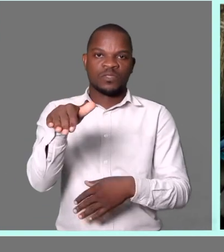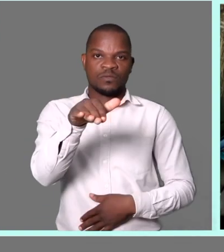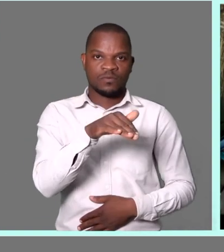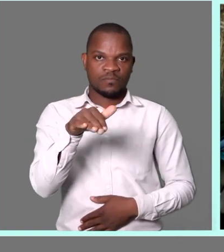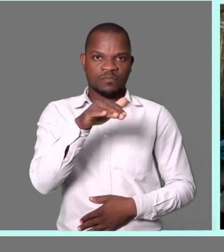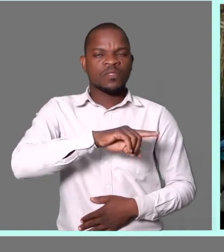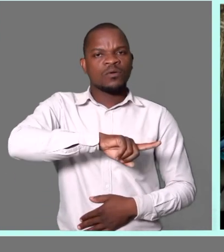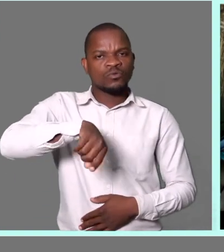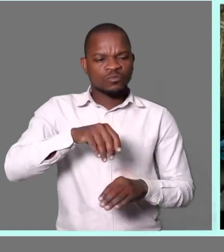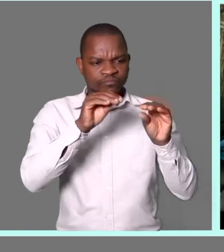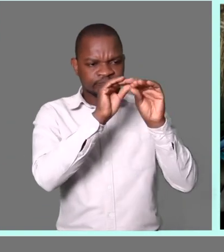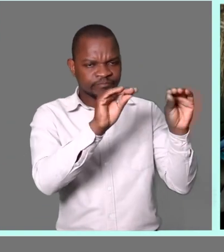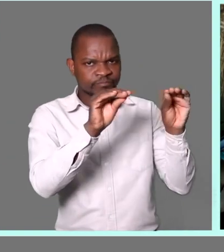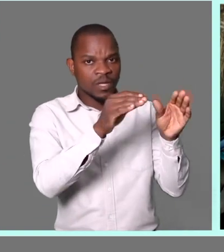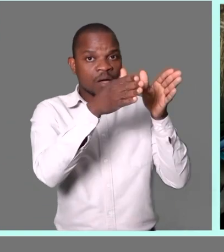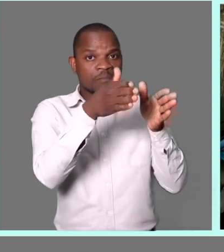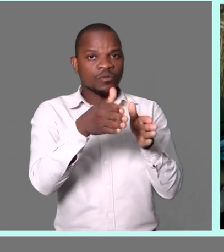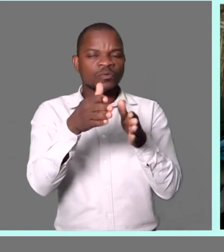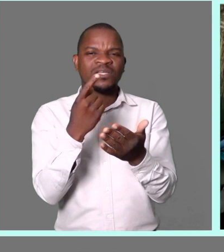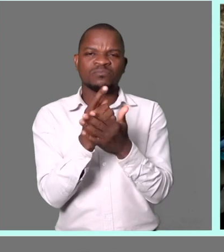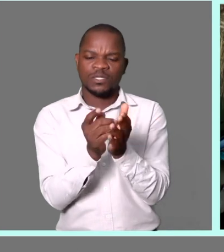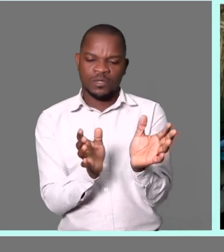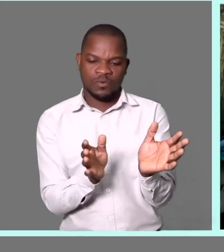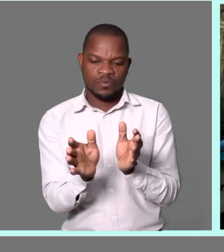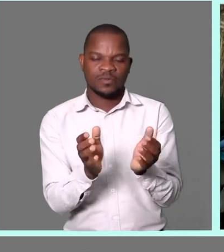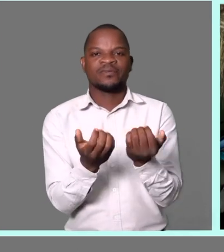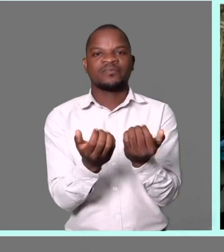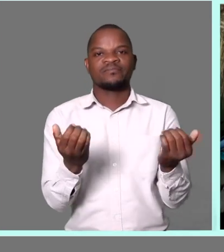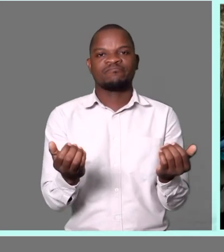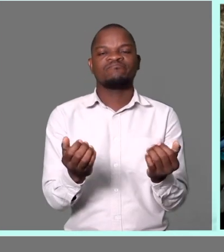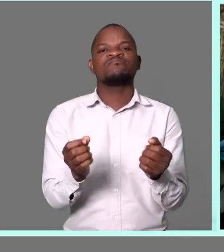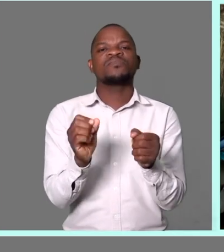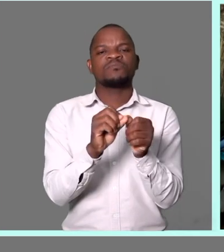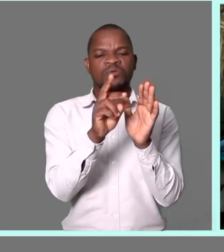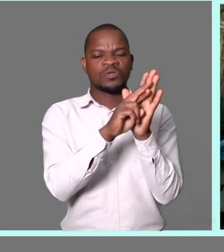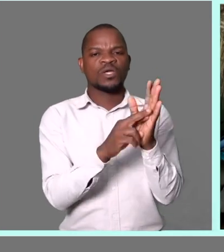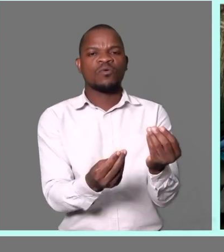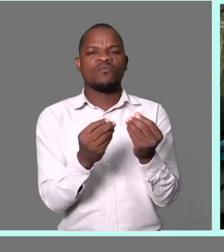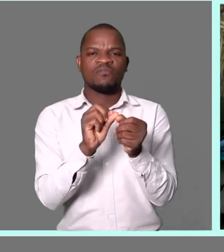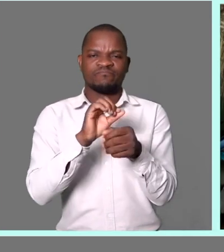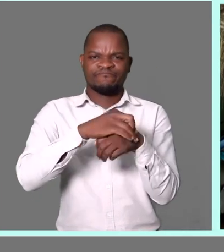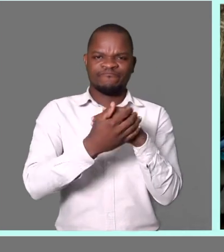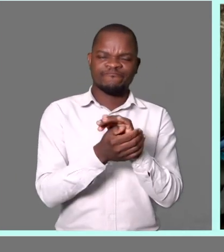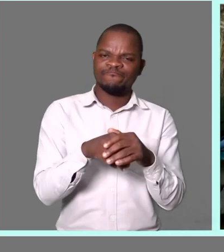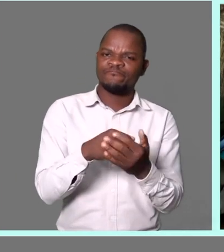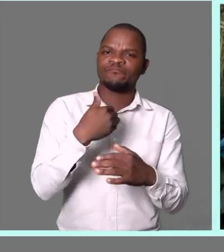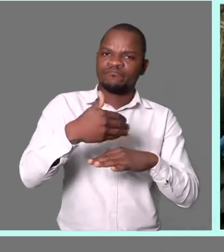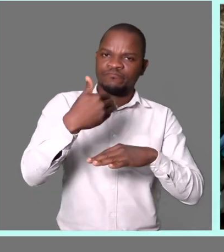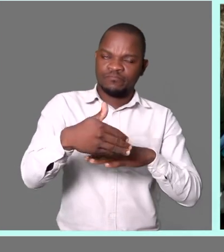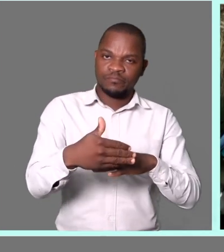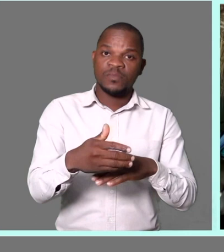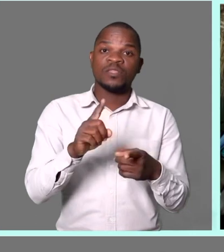ensinamento ao nosso cuidador para conservar a criança, lavando a mão muitas vezes.